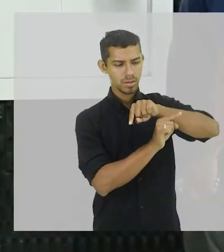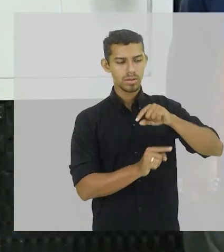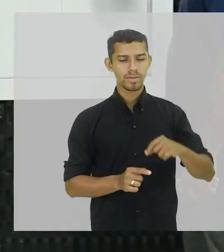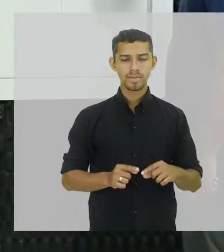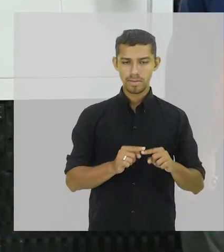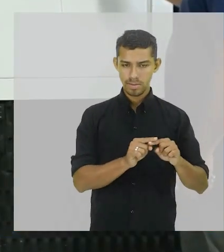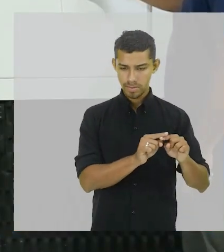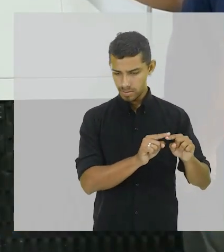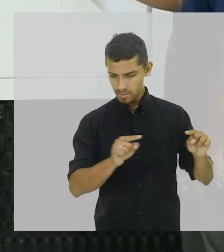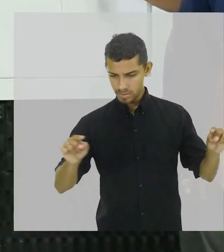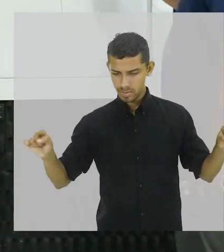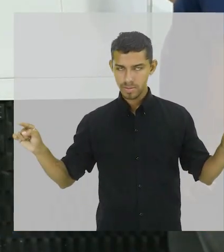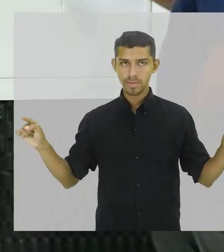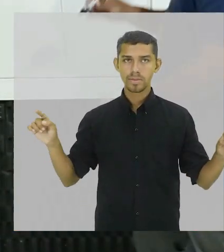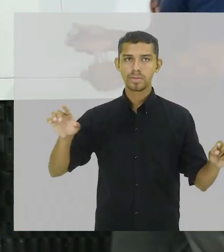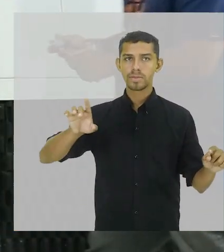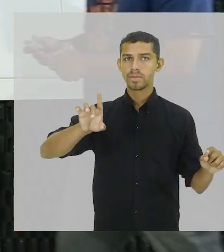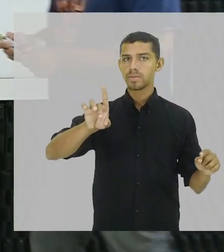destrutiva.